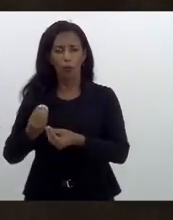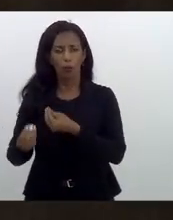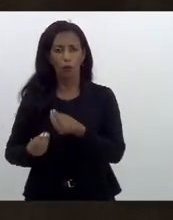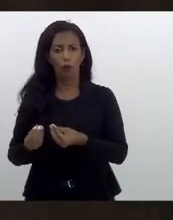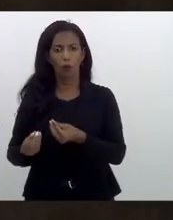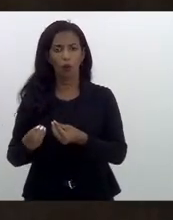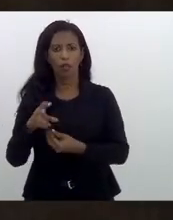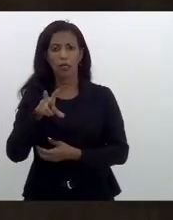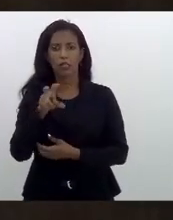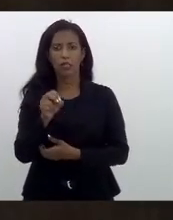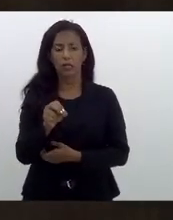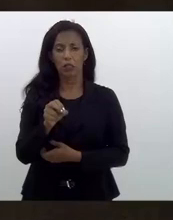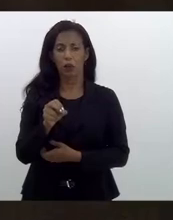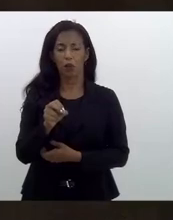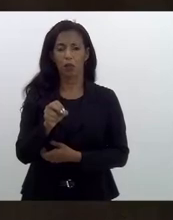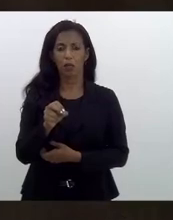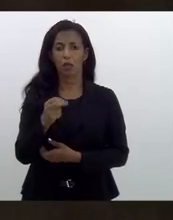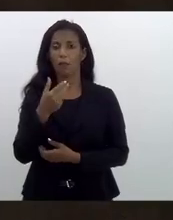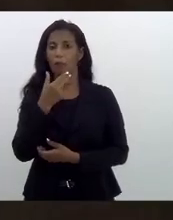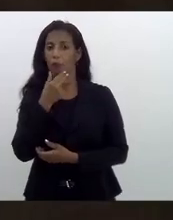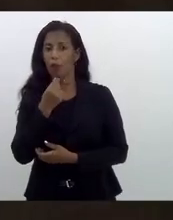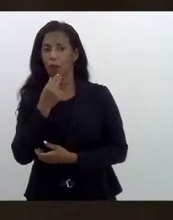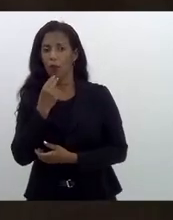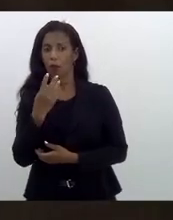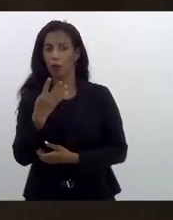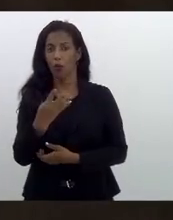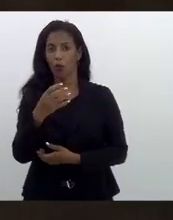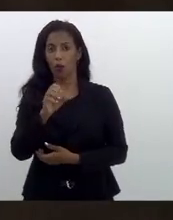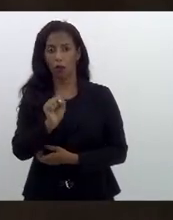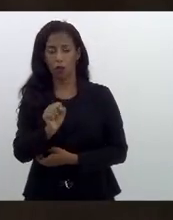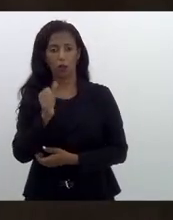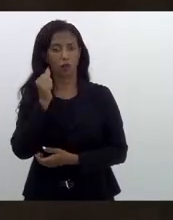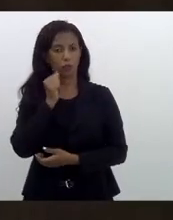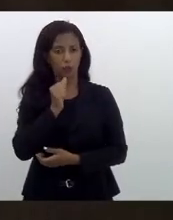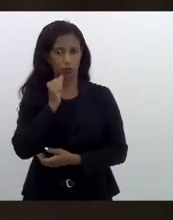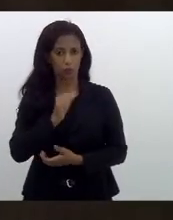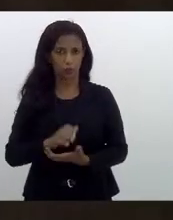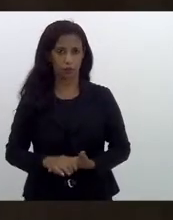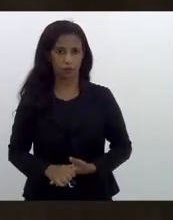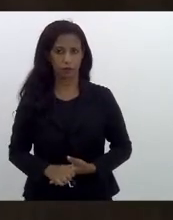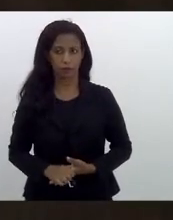50 anos para os homens e 48 para as mulheres